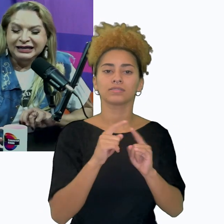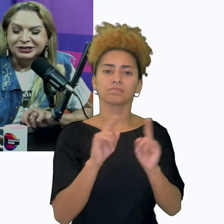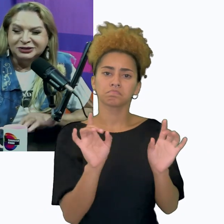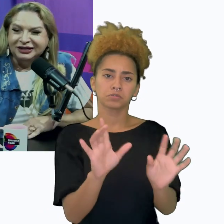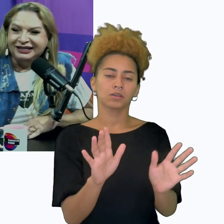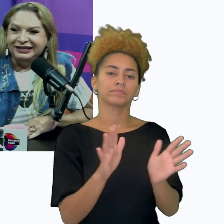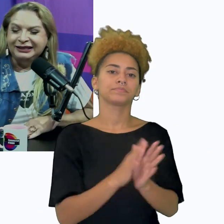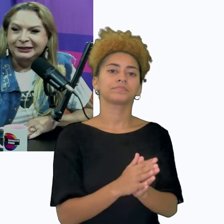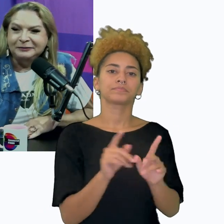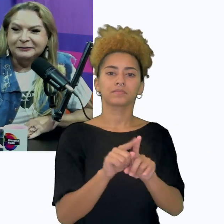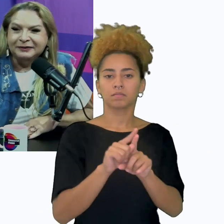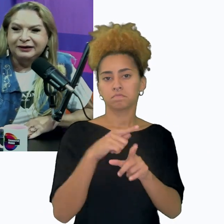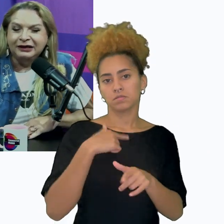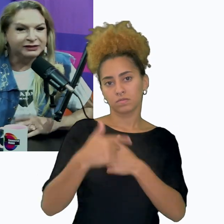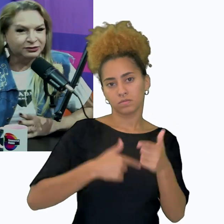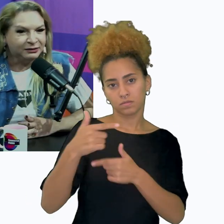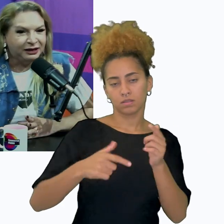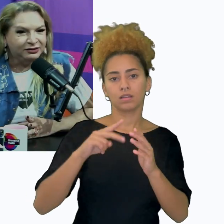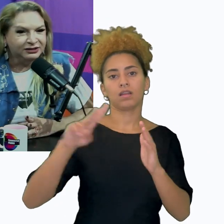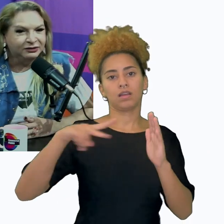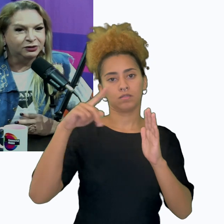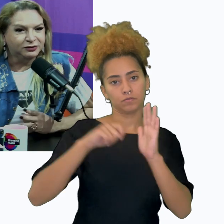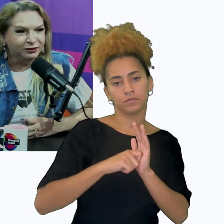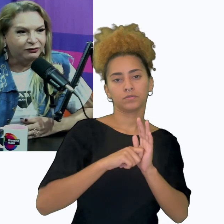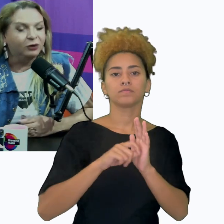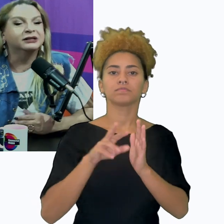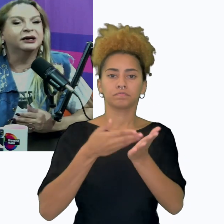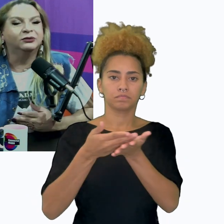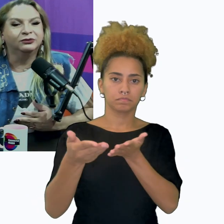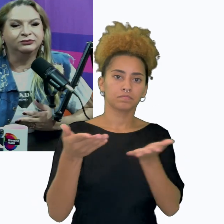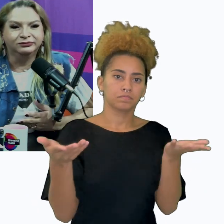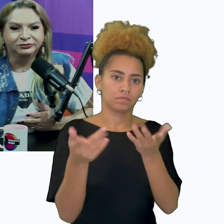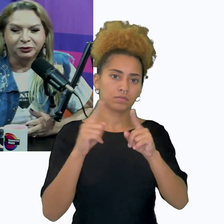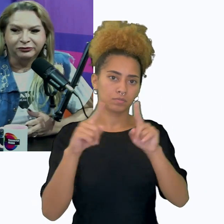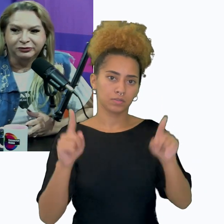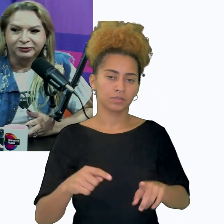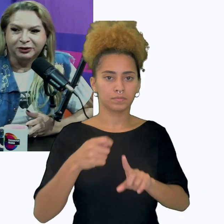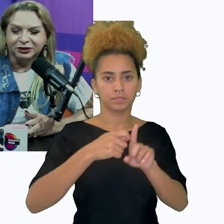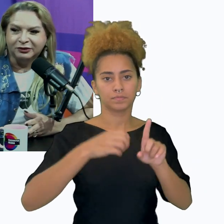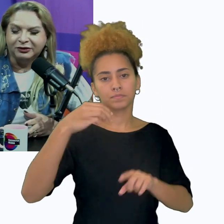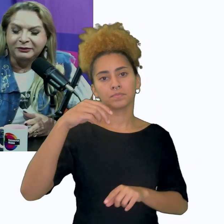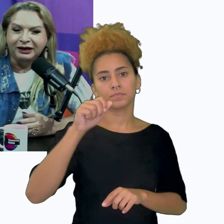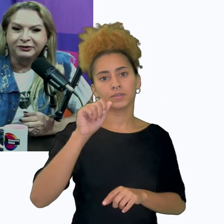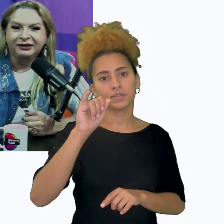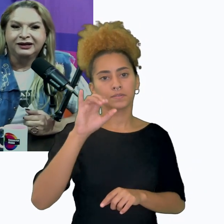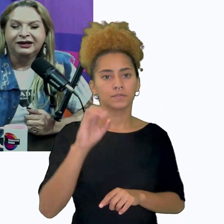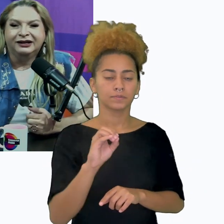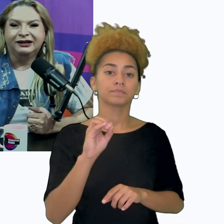é isso. E fazendo os trabalhos aí no audiovisual. Vou começar um novo projeto agora em